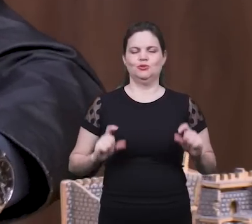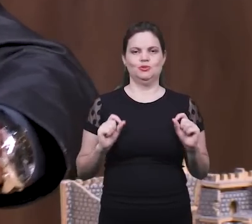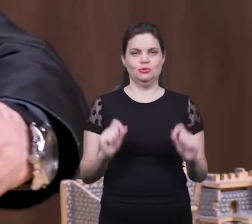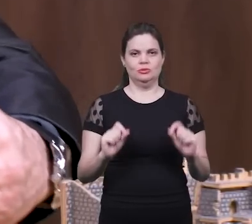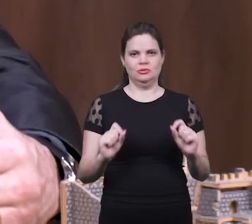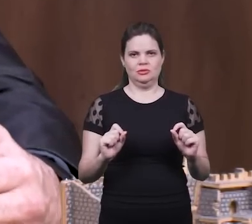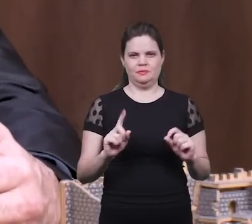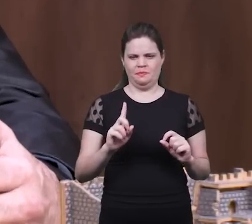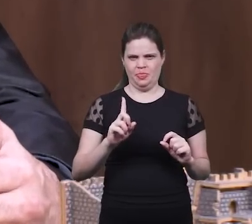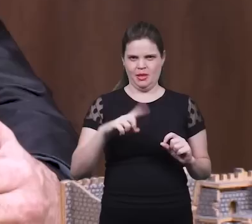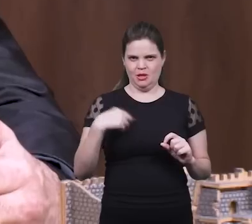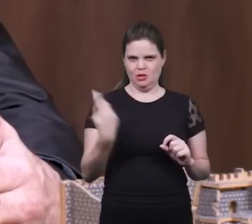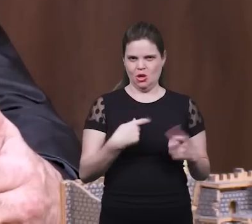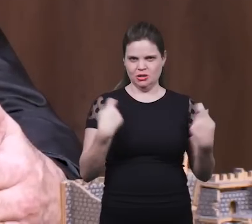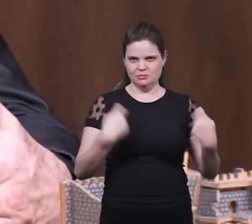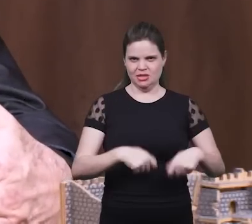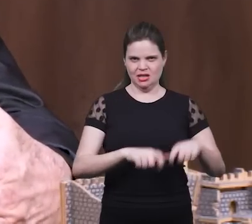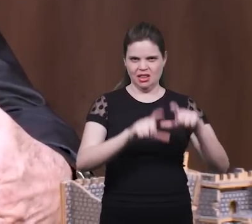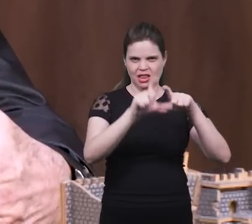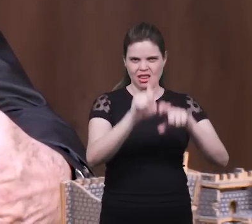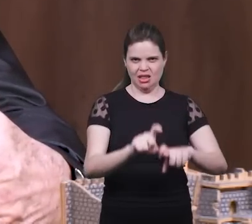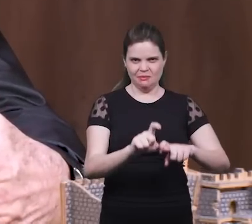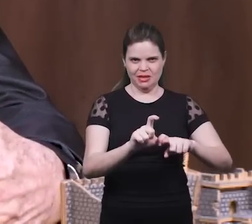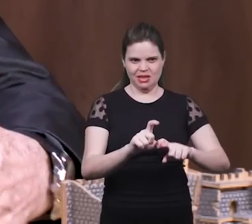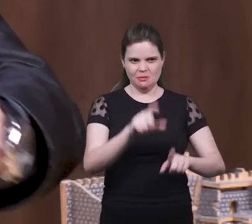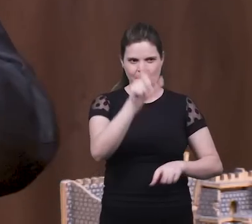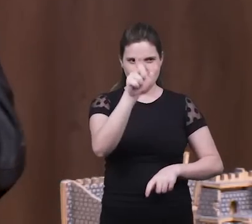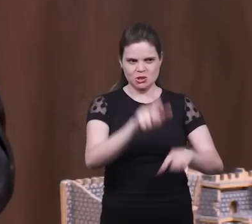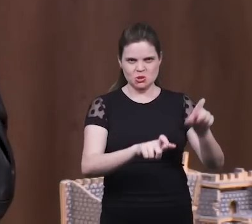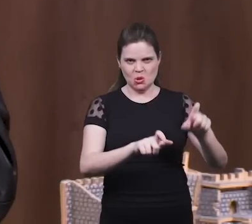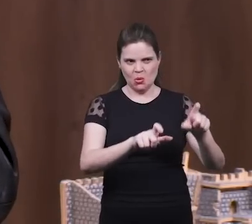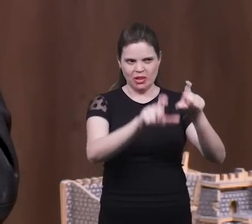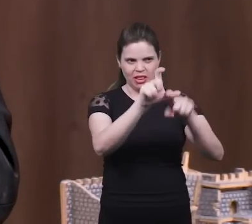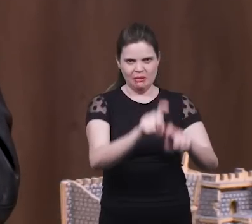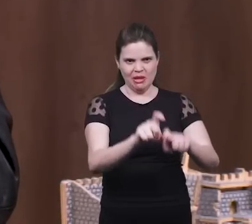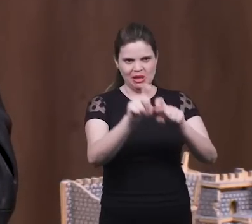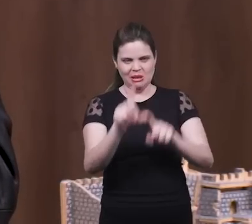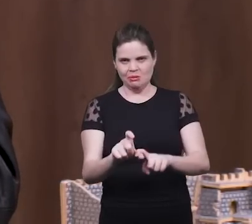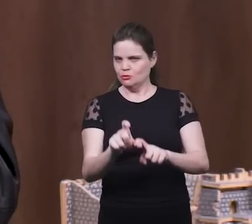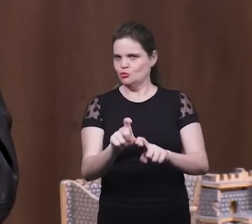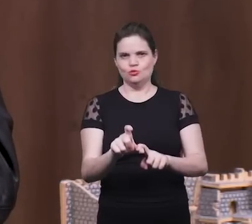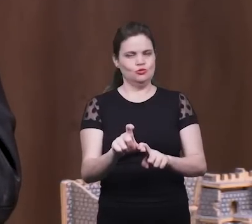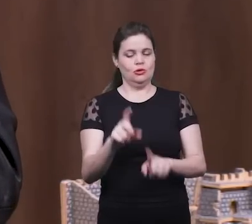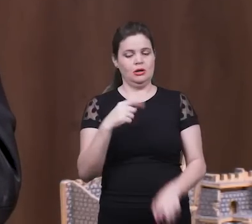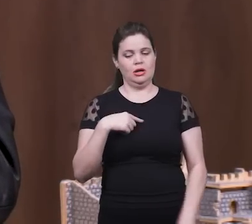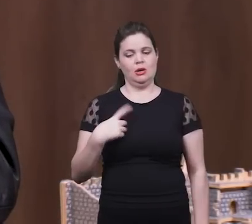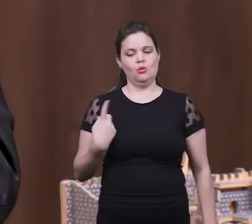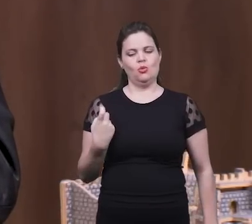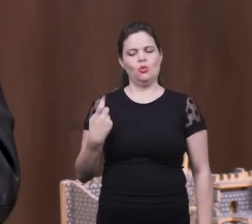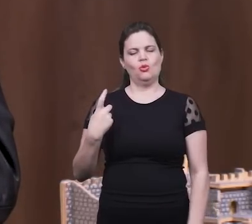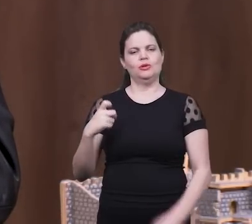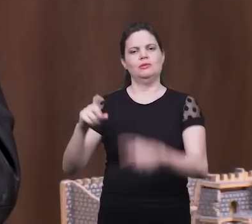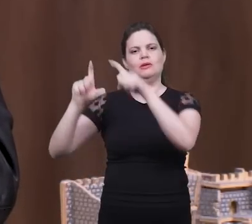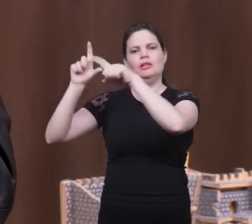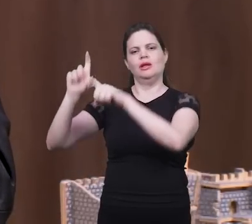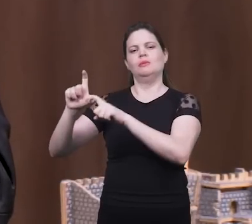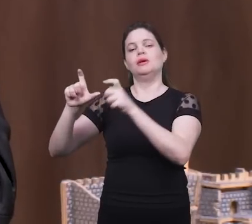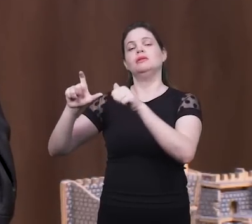precisa de outro homem para ser salvo. Encontrou Jesus, encontrou o